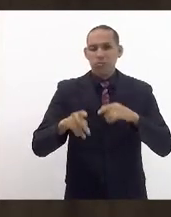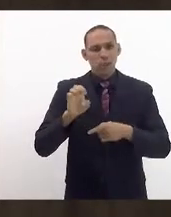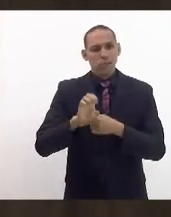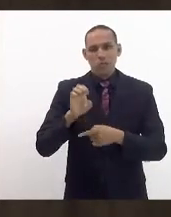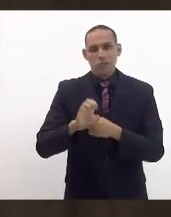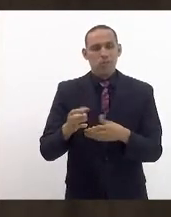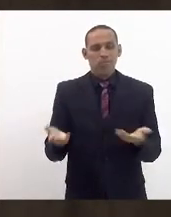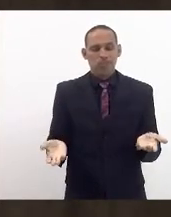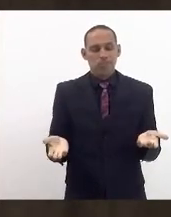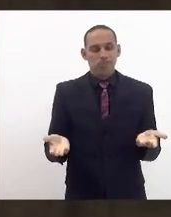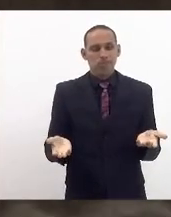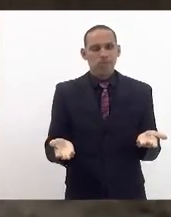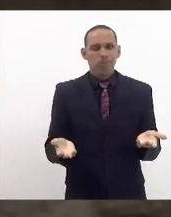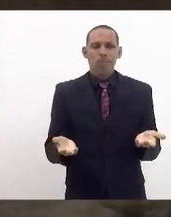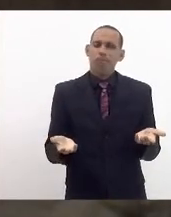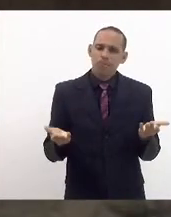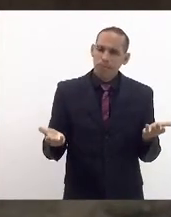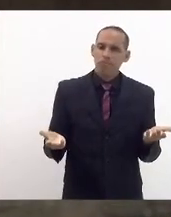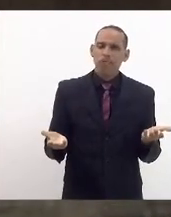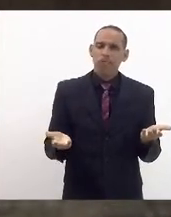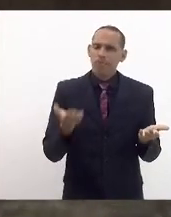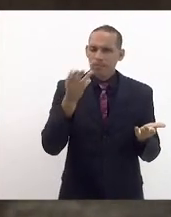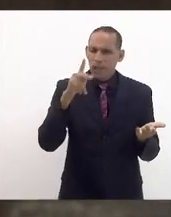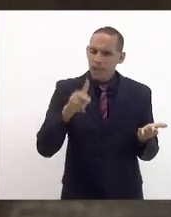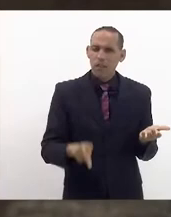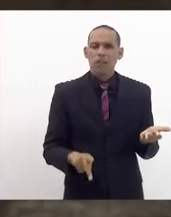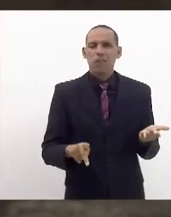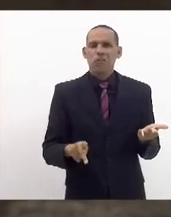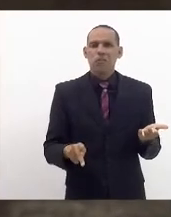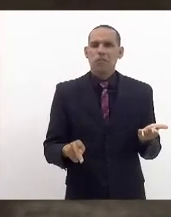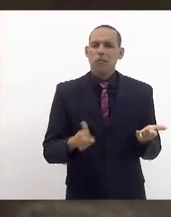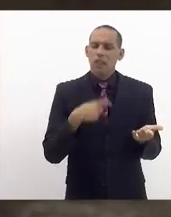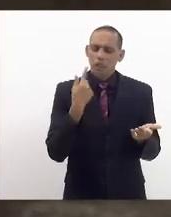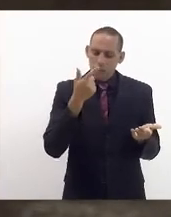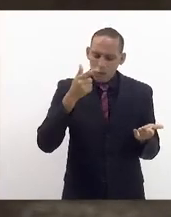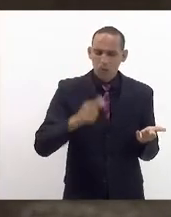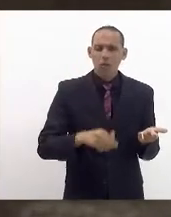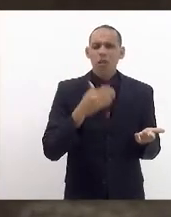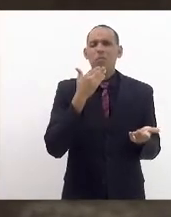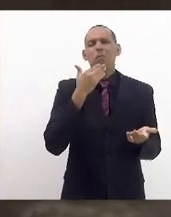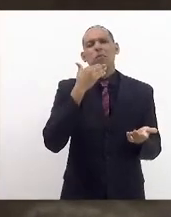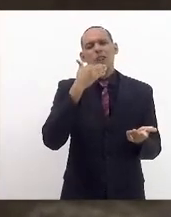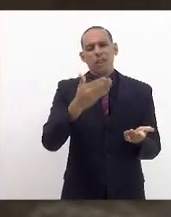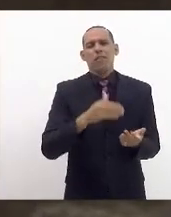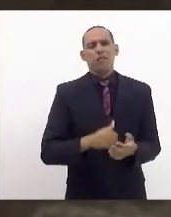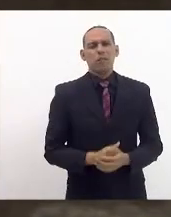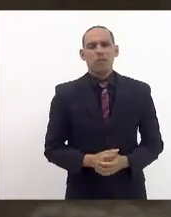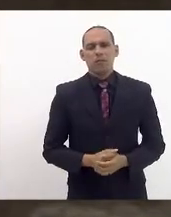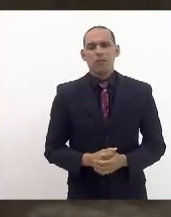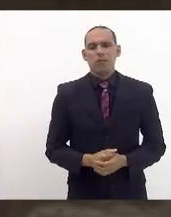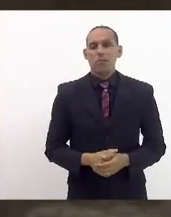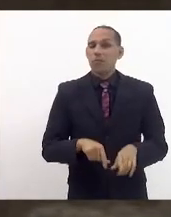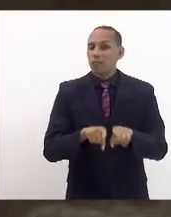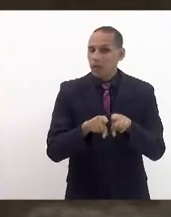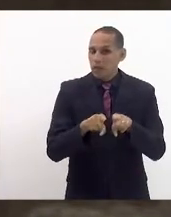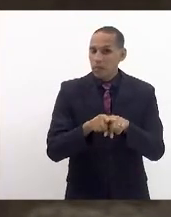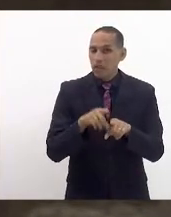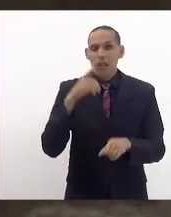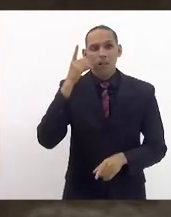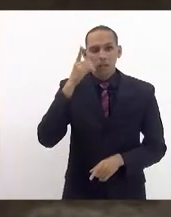Janeiro. Então, Vossa Excelência, né, mais uma vez a gente faz esse apelo e a gente faz mais,